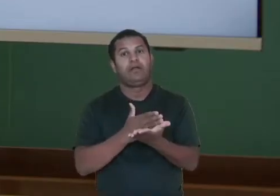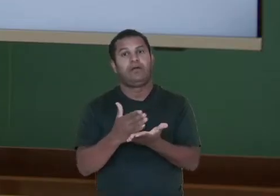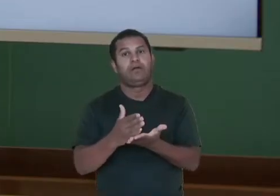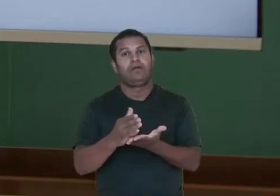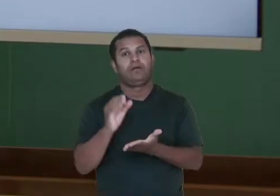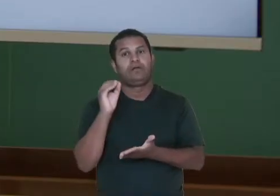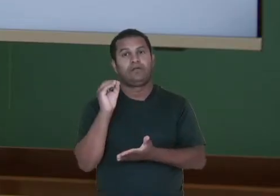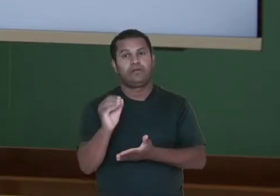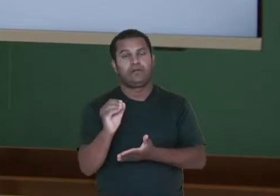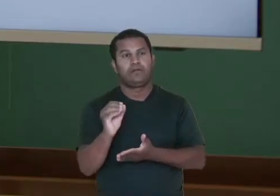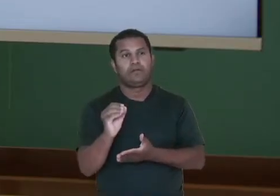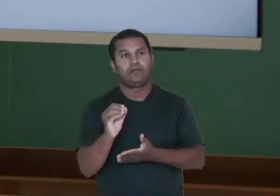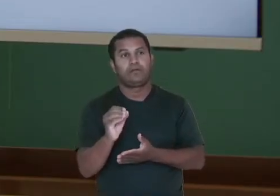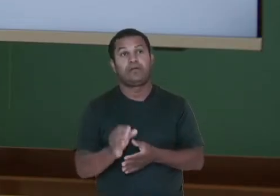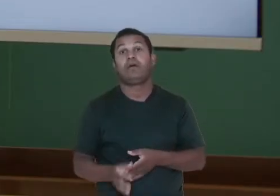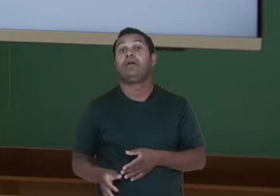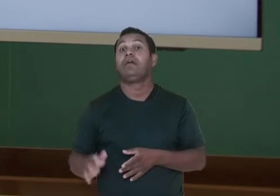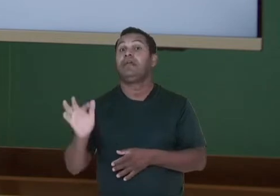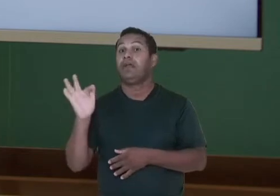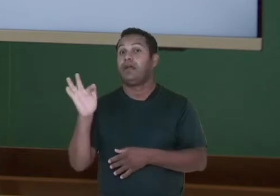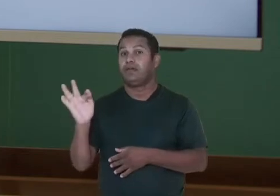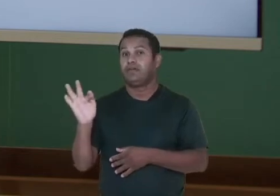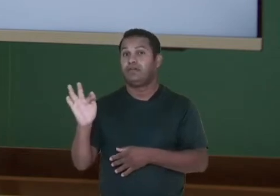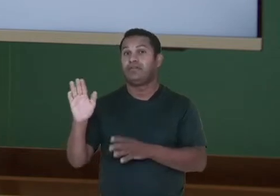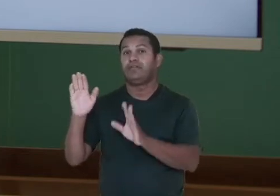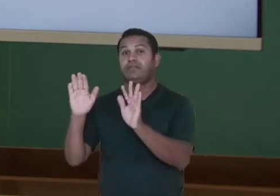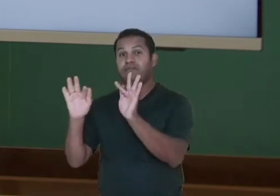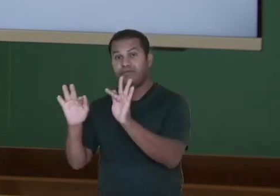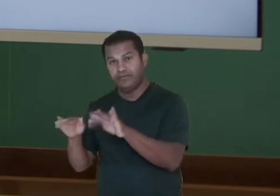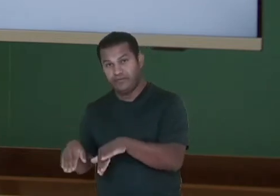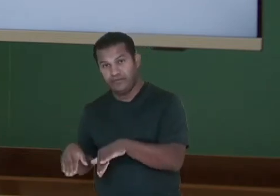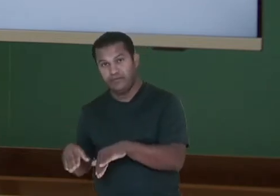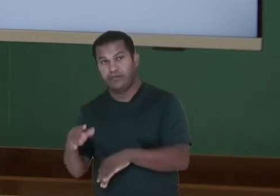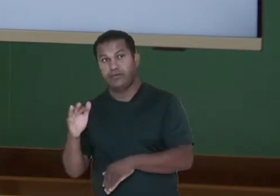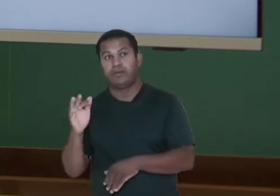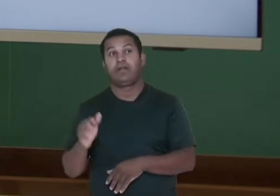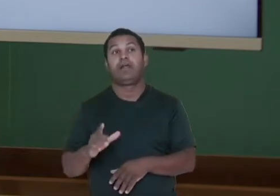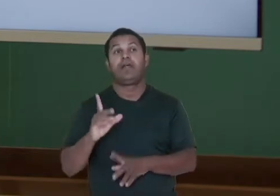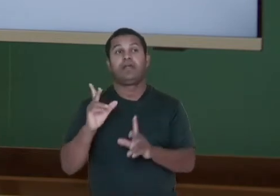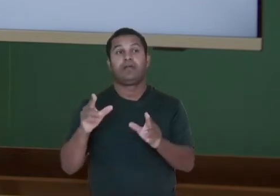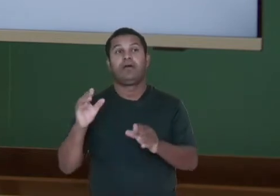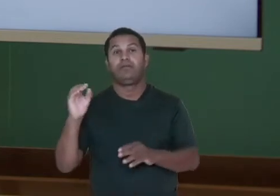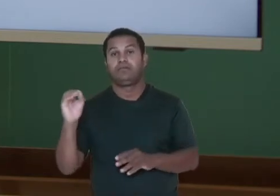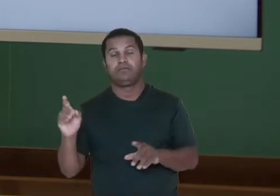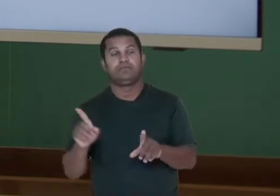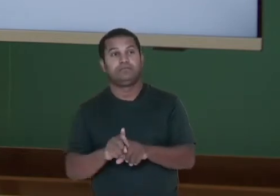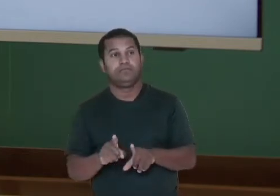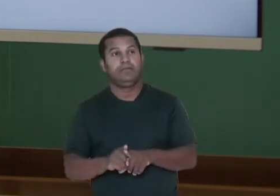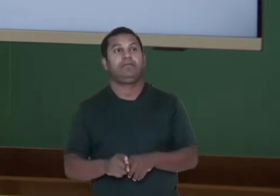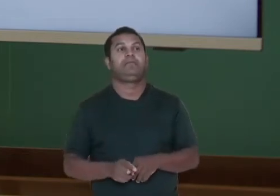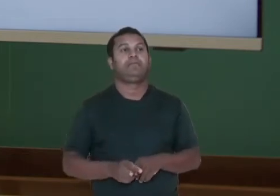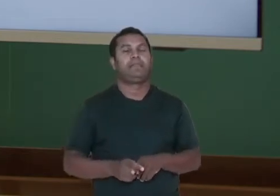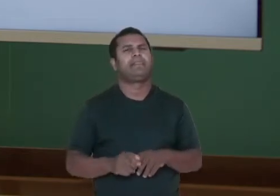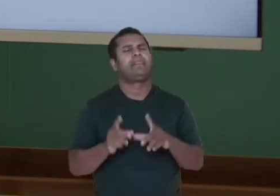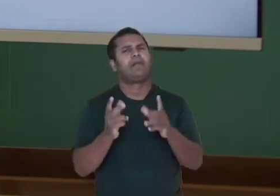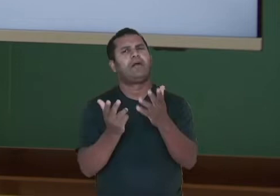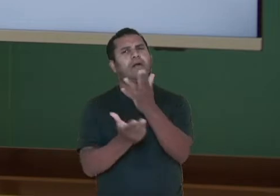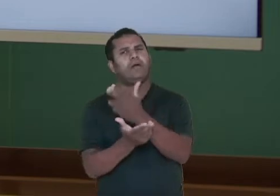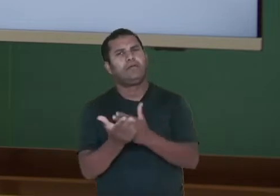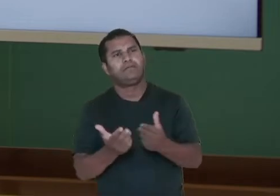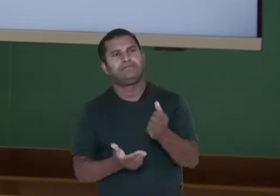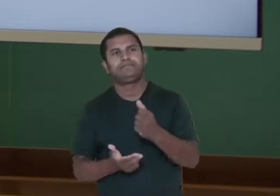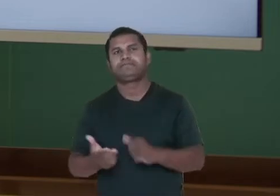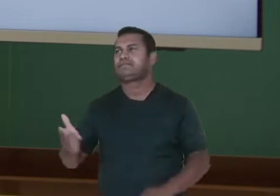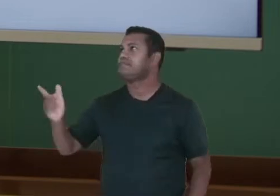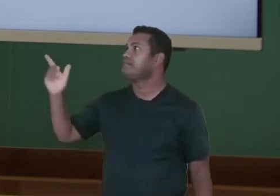igual à quantidade de movimento final do processo. Ok? Então, isso acaba implicando, certo? Então, isso